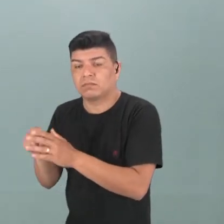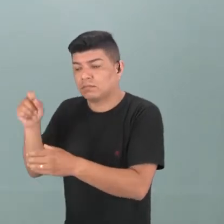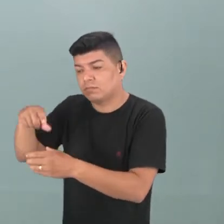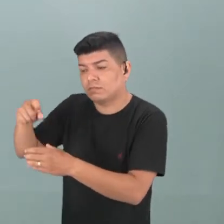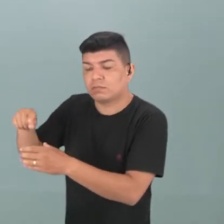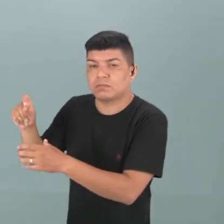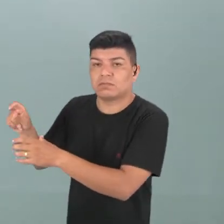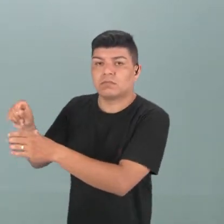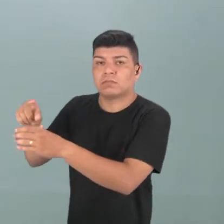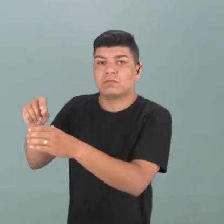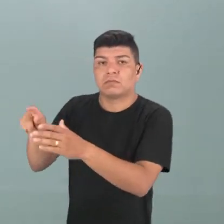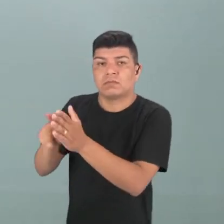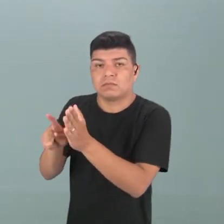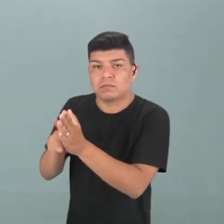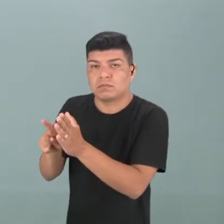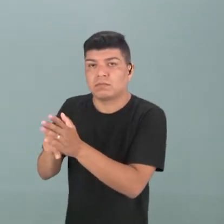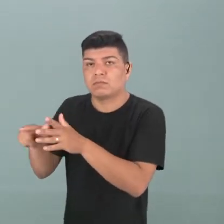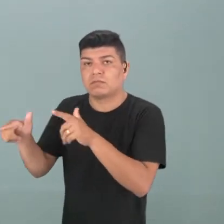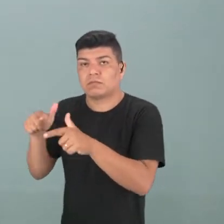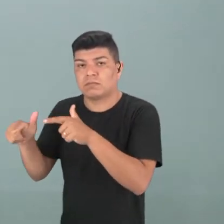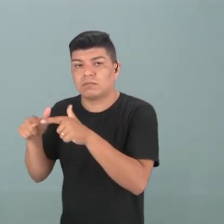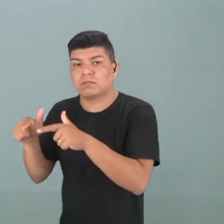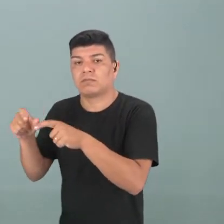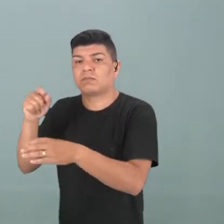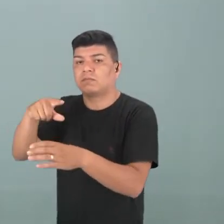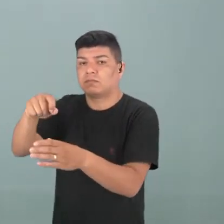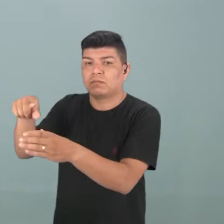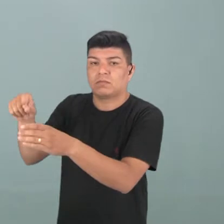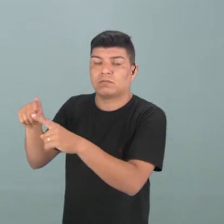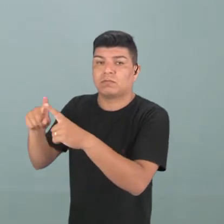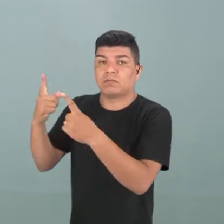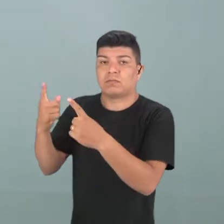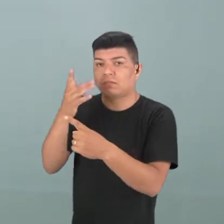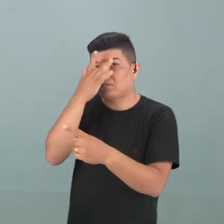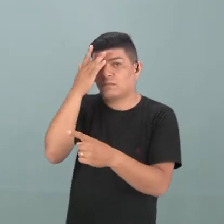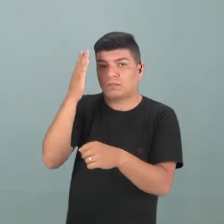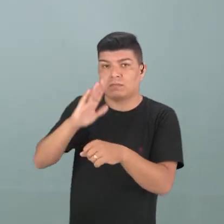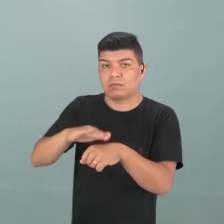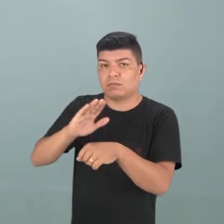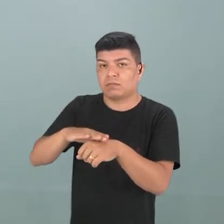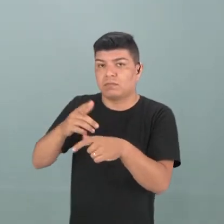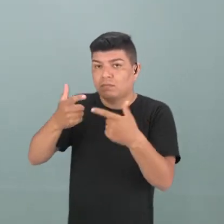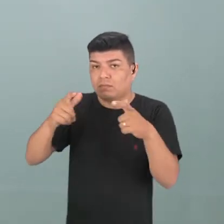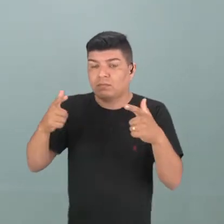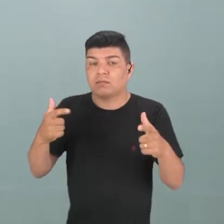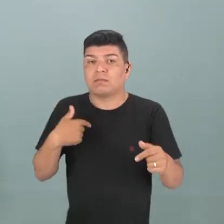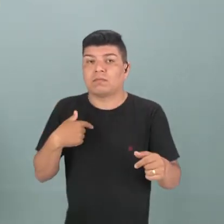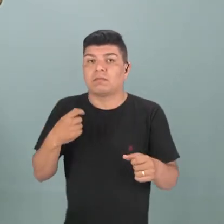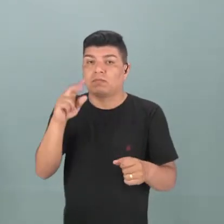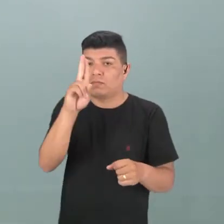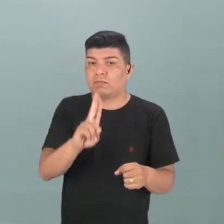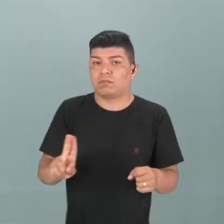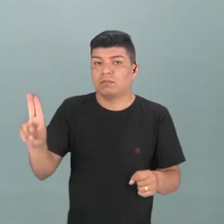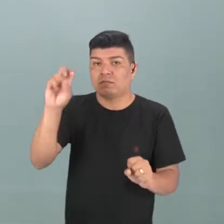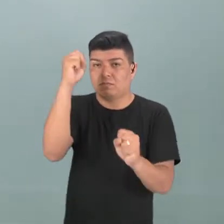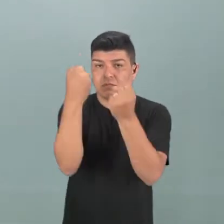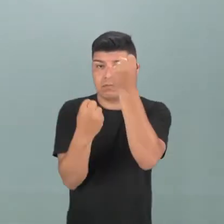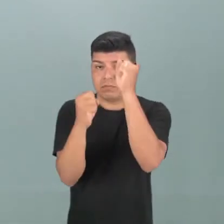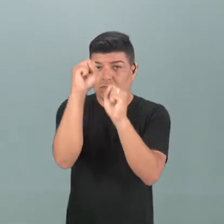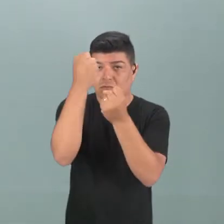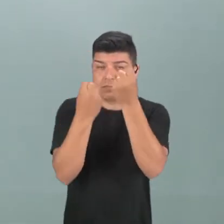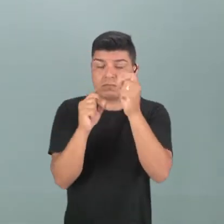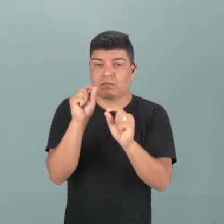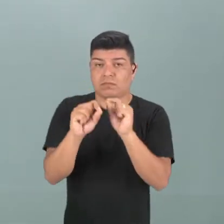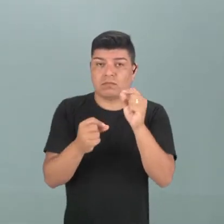vivendo, né, da sua própria produção. Mas os grandes, eles fizeram o quê? Eles pegaram máquinas e